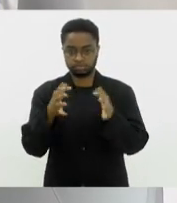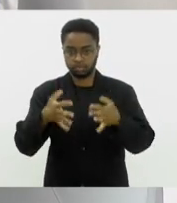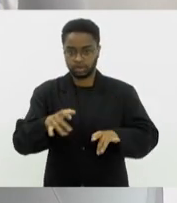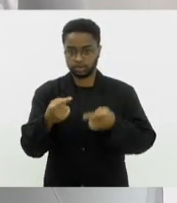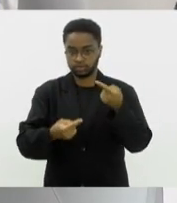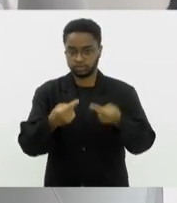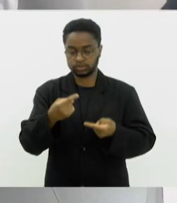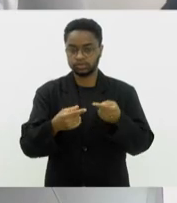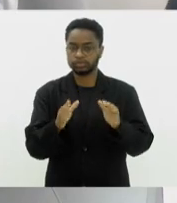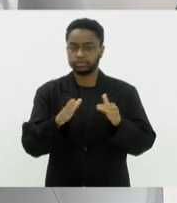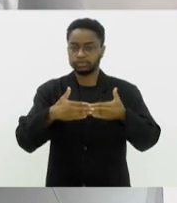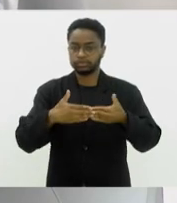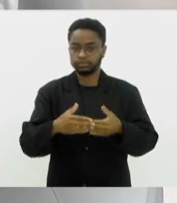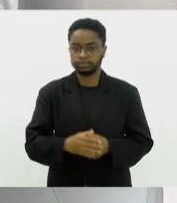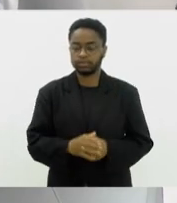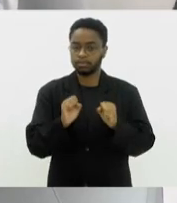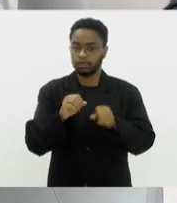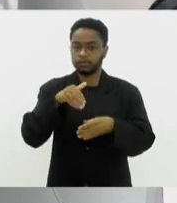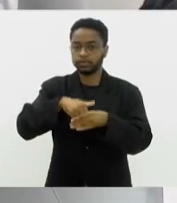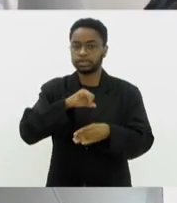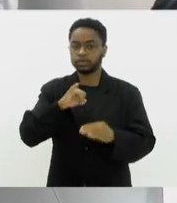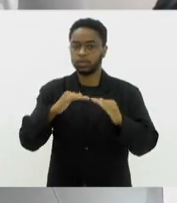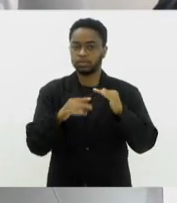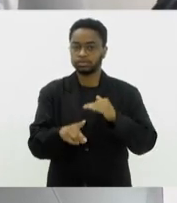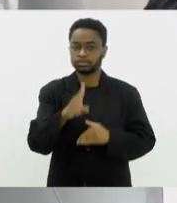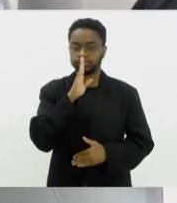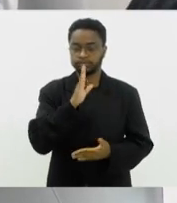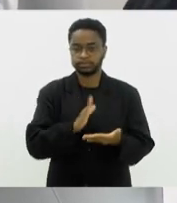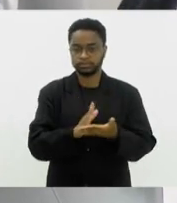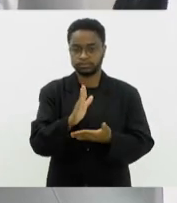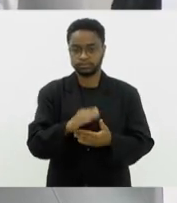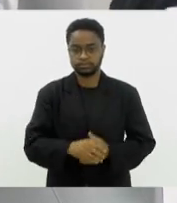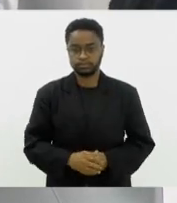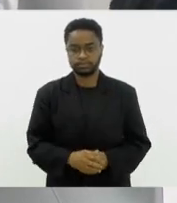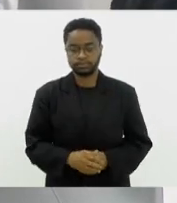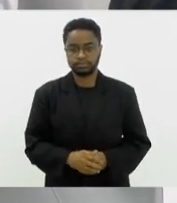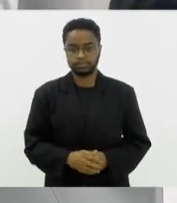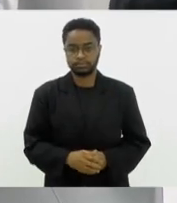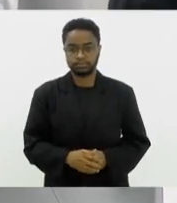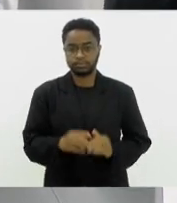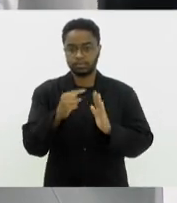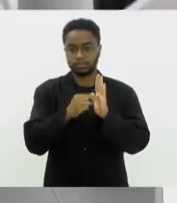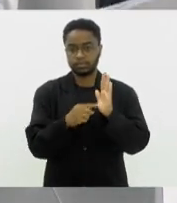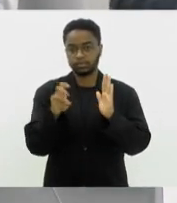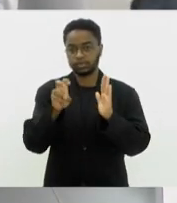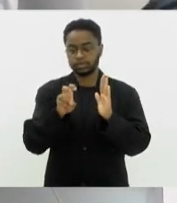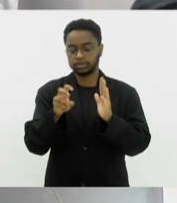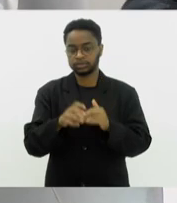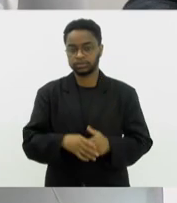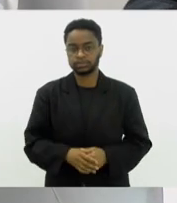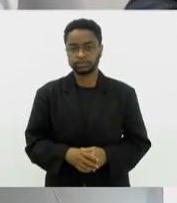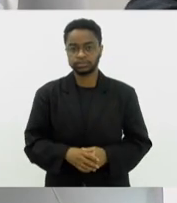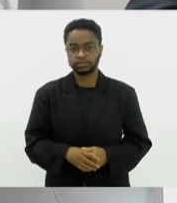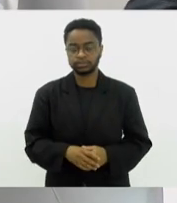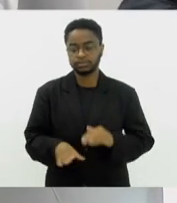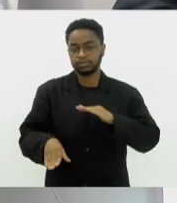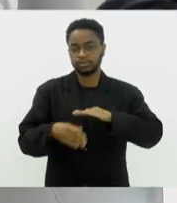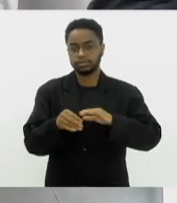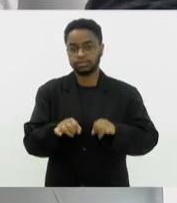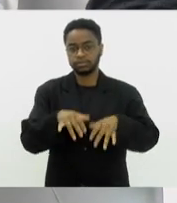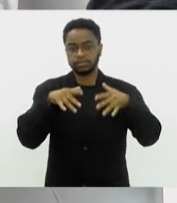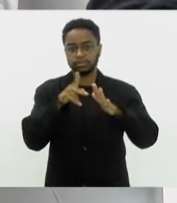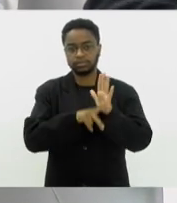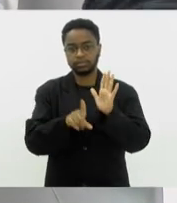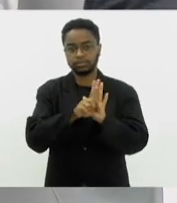queira discutir, encerrada a discussão. Em votação, senhores que aprovam, permaneçam como estão. Aprovado. Item 5 da pauta. Emendas de plenário ao projeto